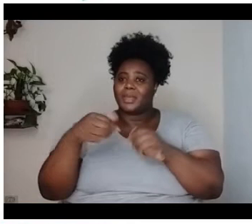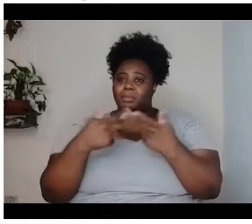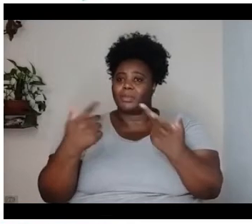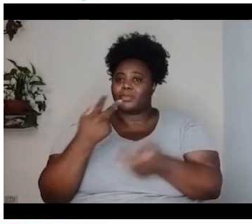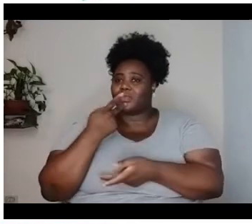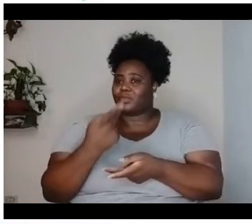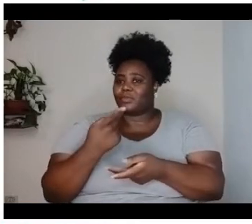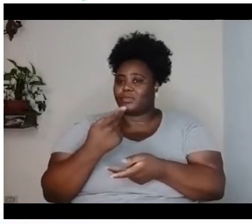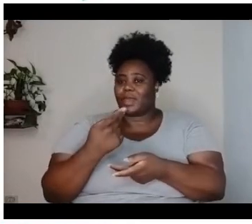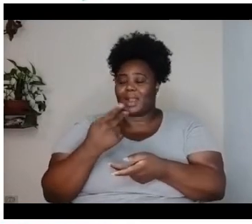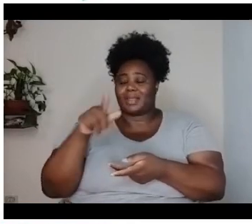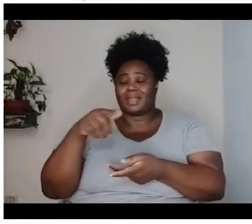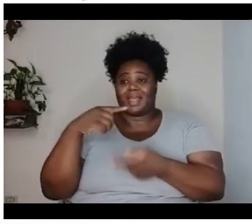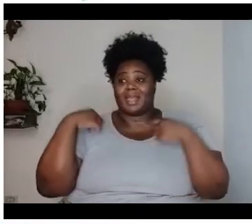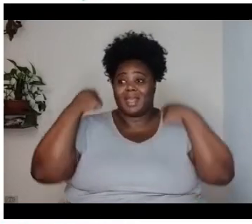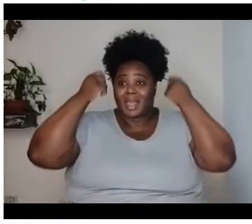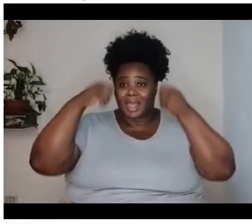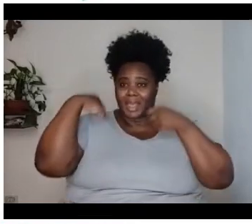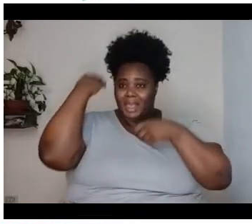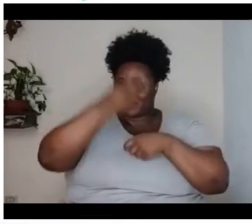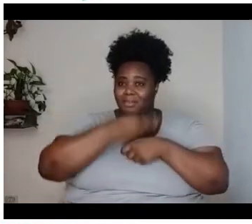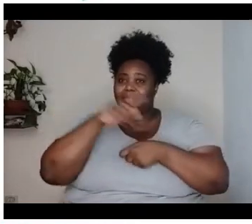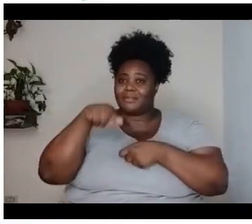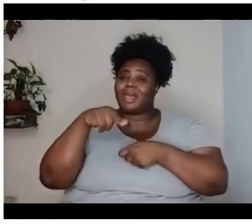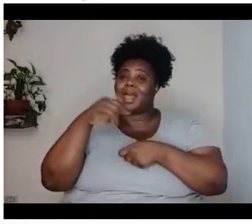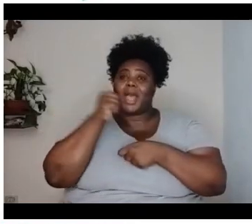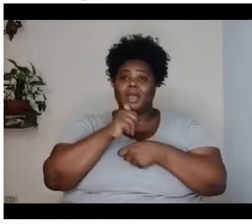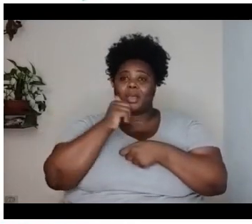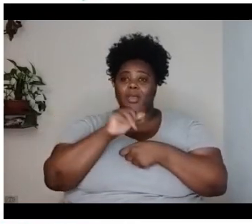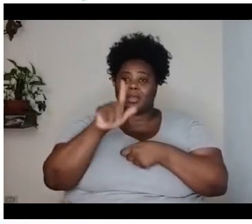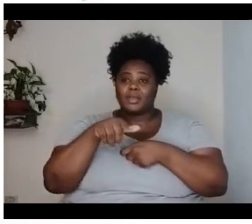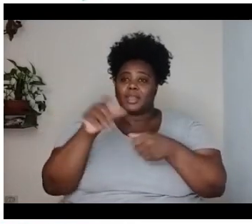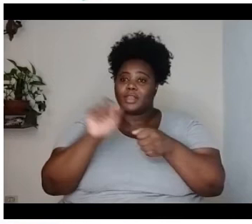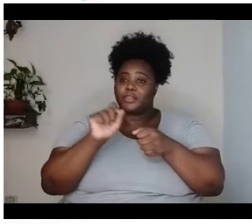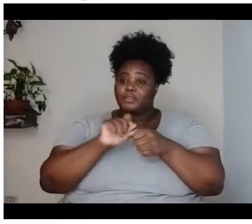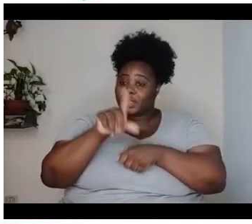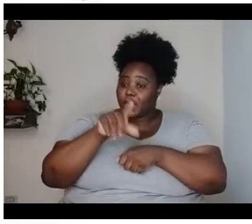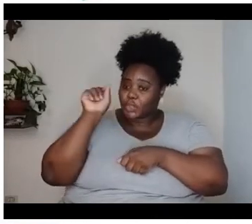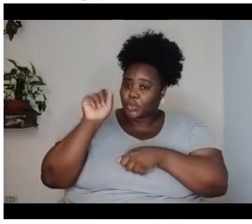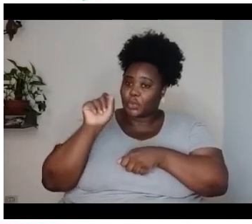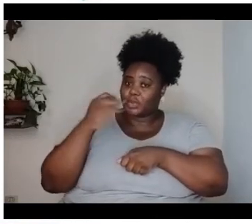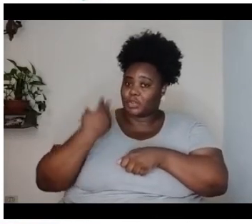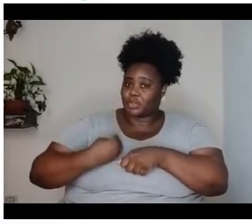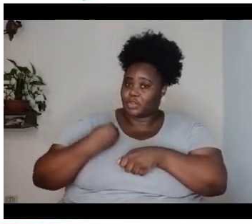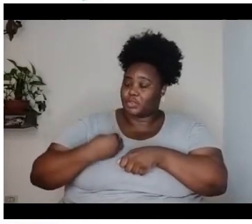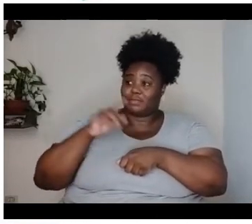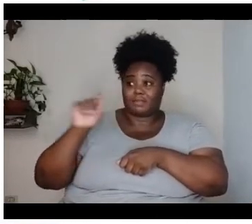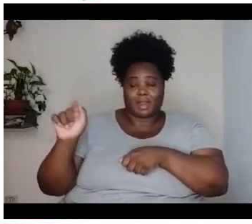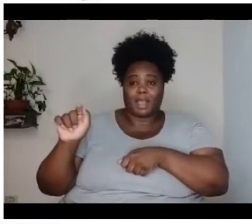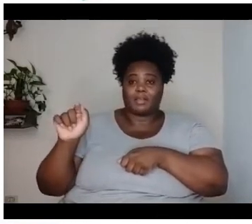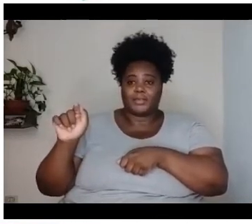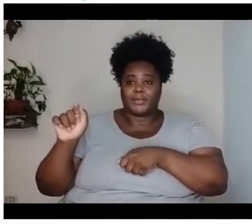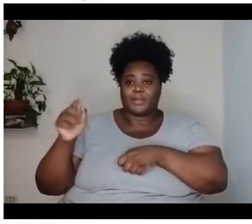as freiras, né? Sobre as mulheres que, de alguma maneira, fazem essa opção de viver, né? nesse